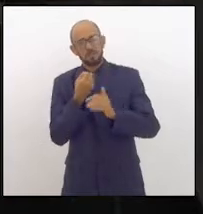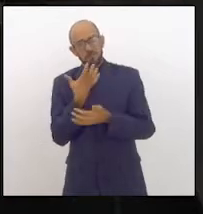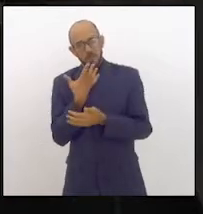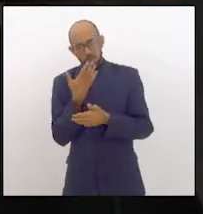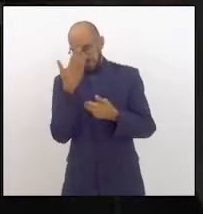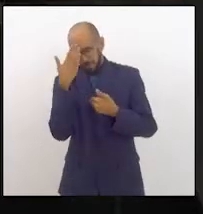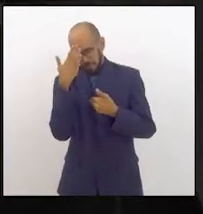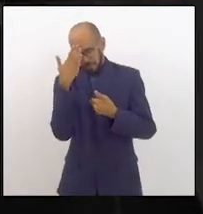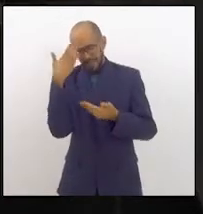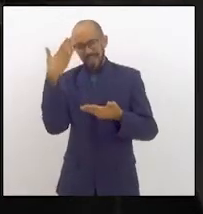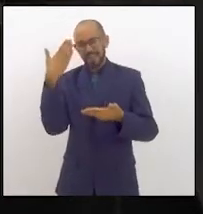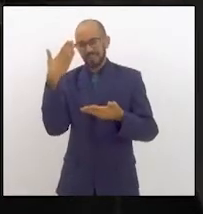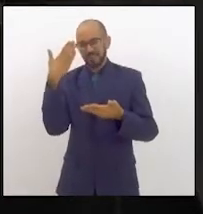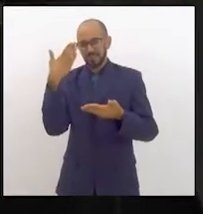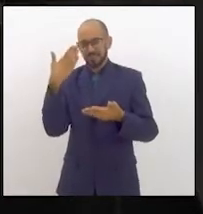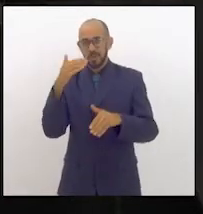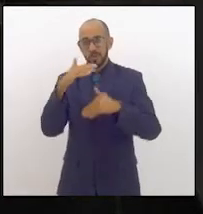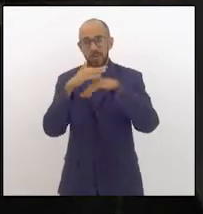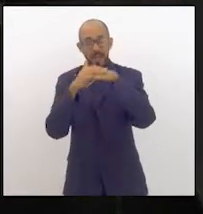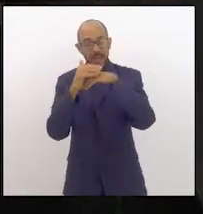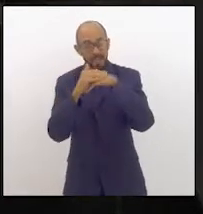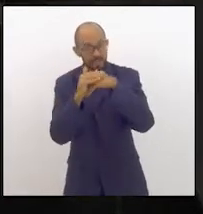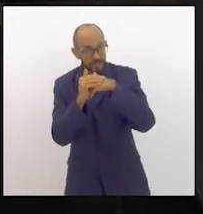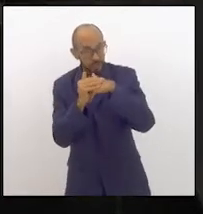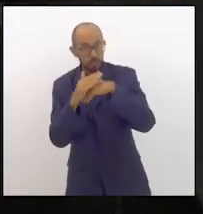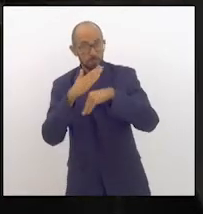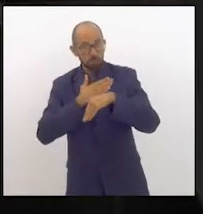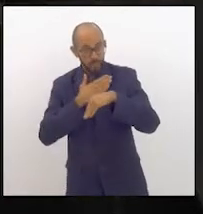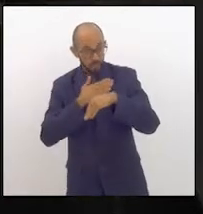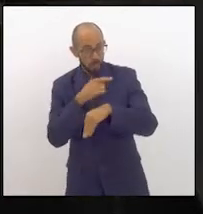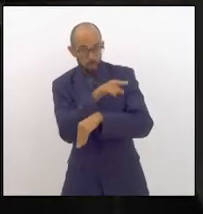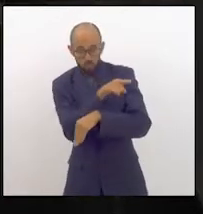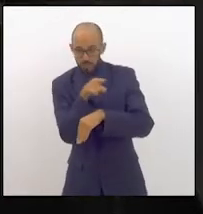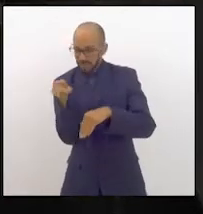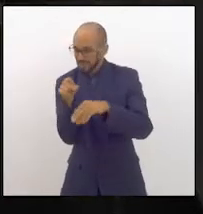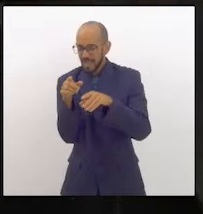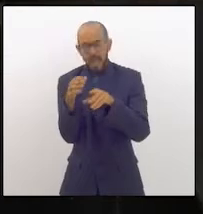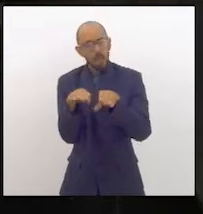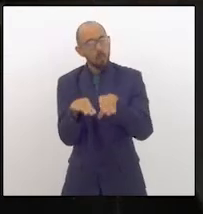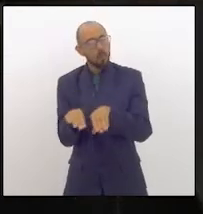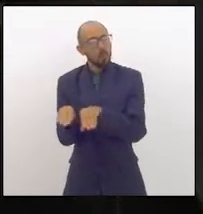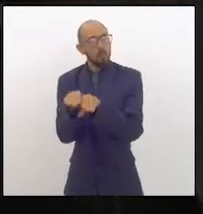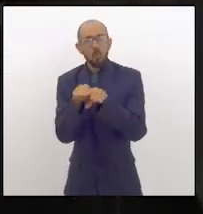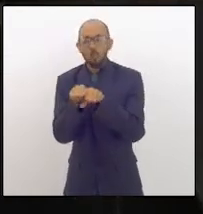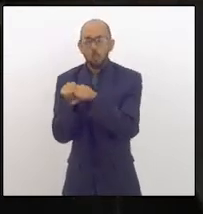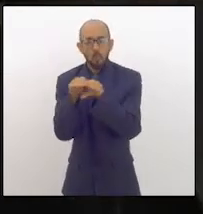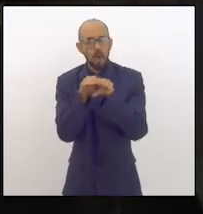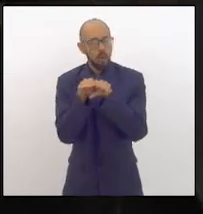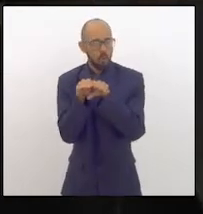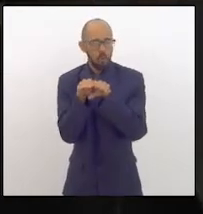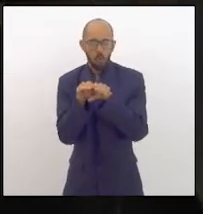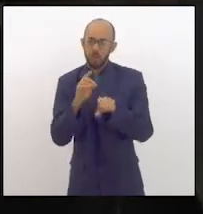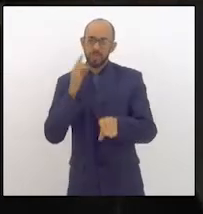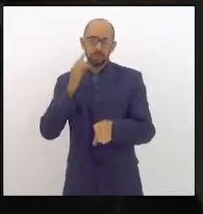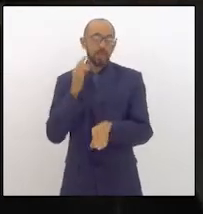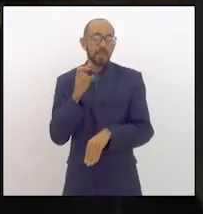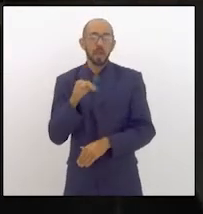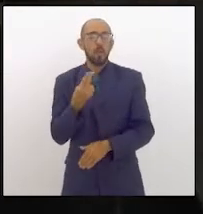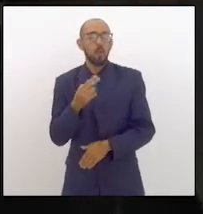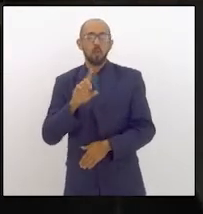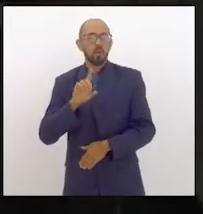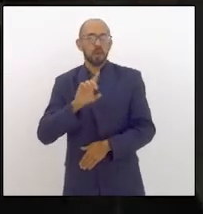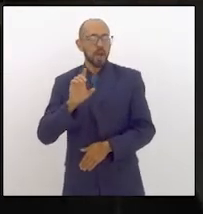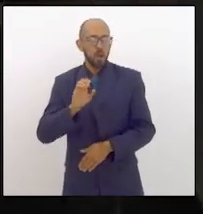pode ter certeza que o carinho que eu tenho por vocês é igual seja estando deputada ou